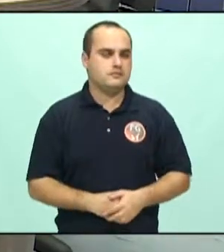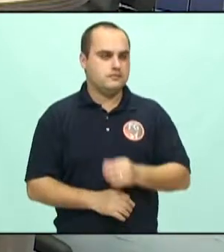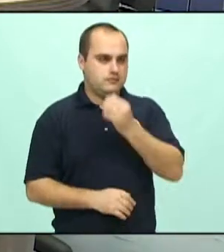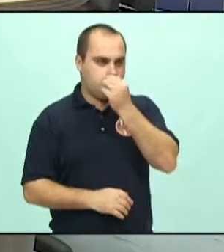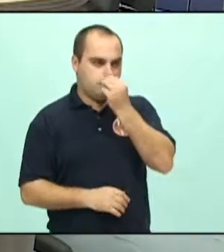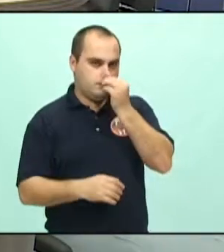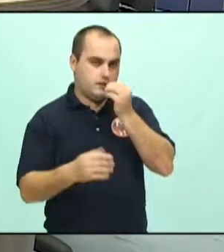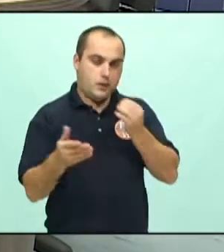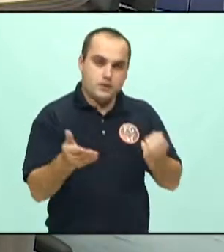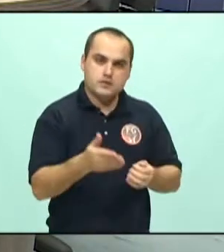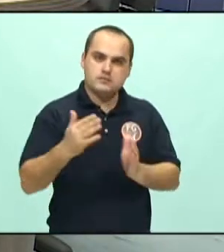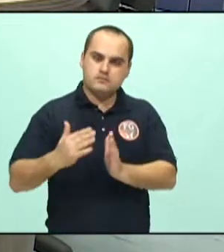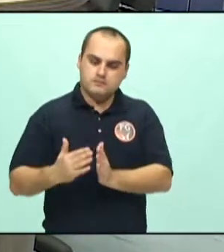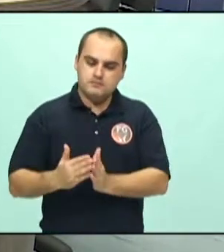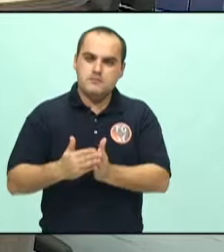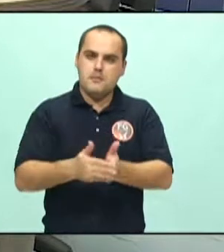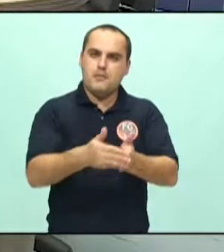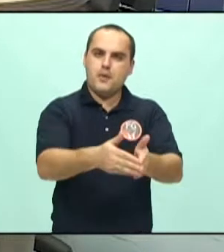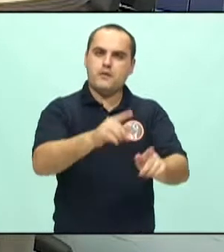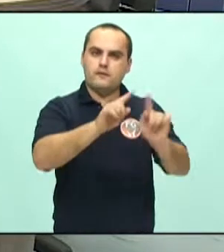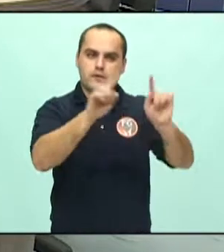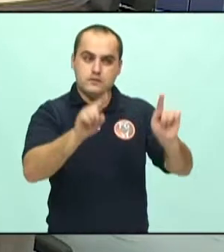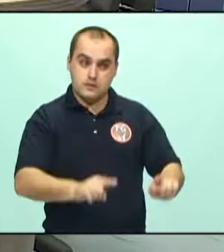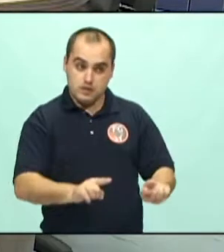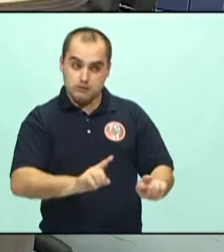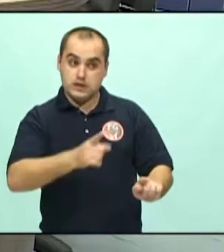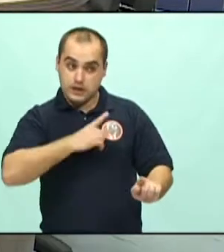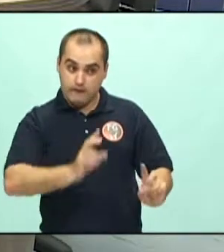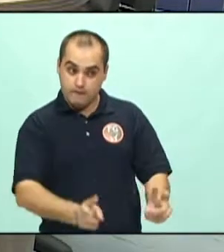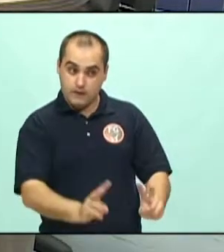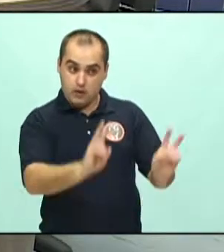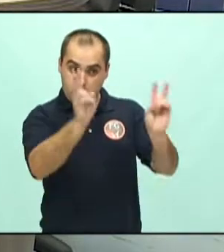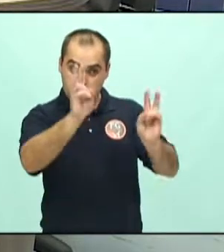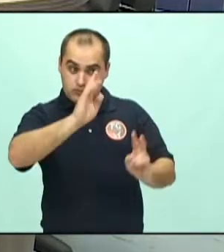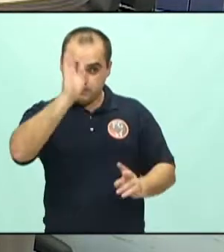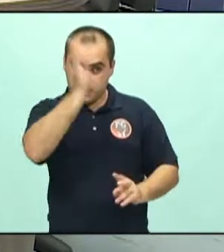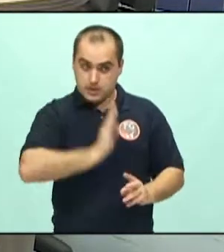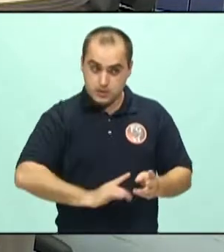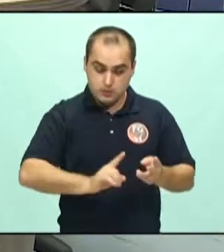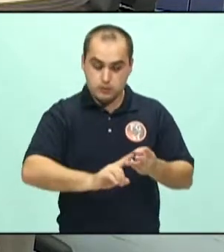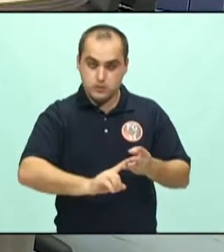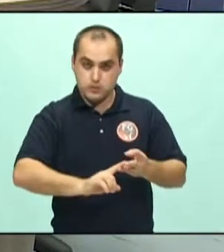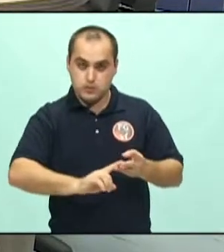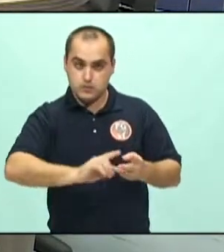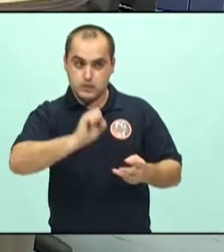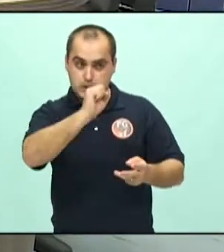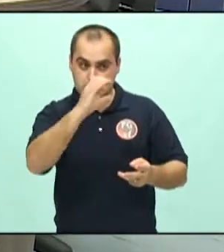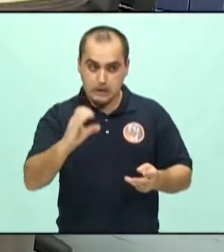no país, na região, no município? Na região sul do Brasil,